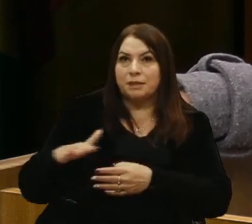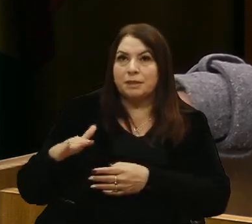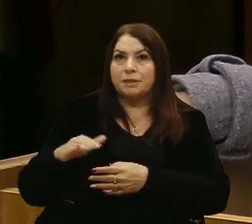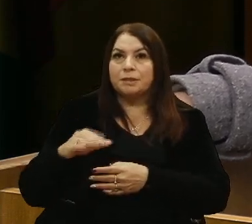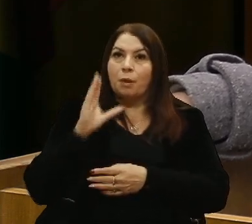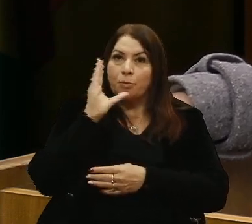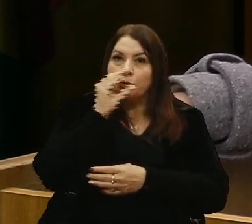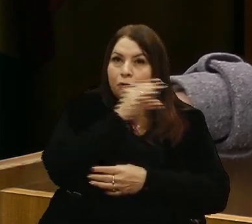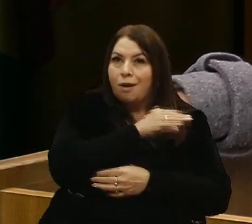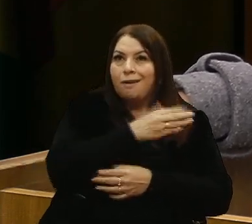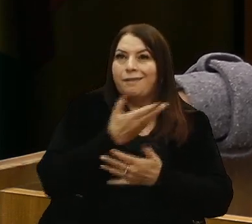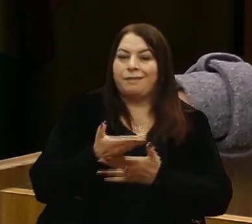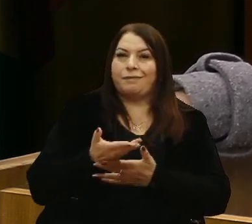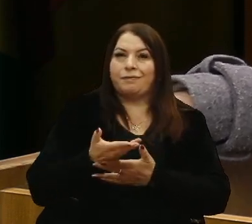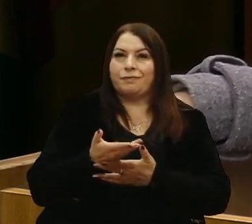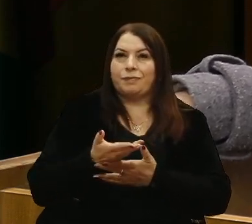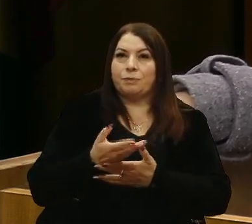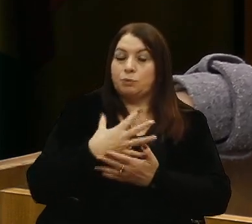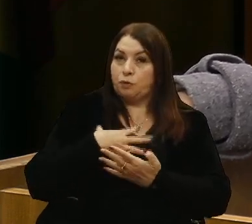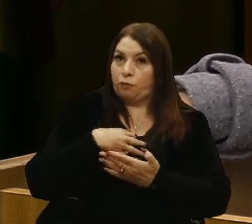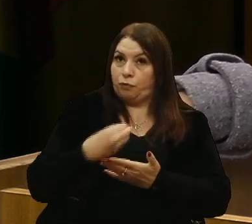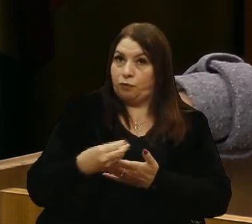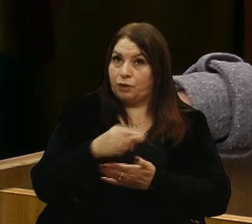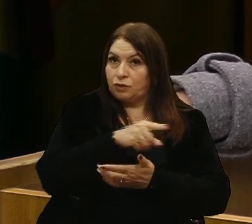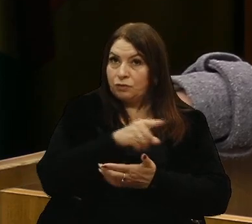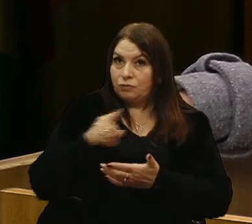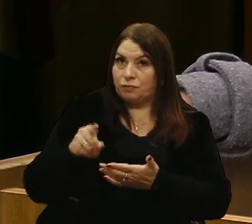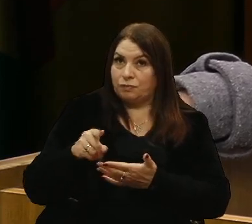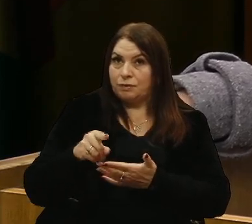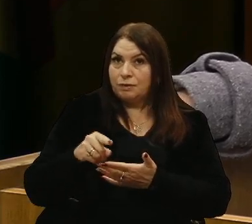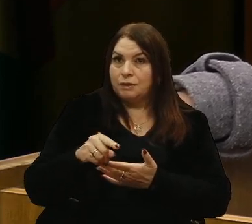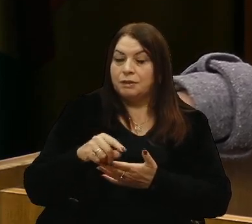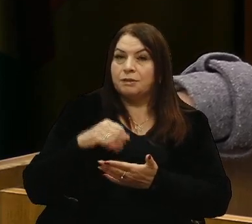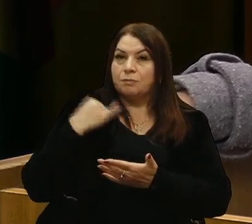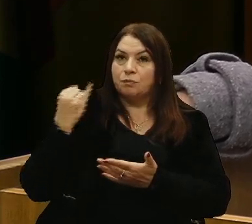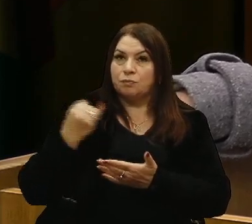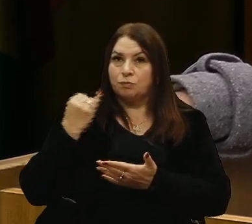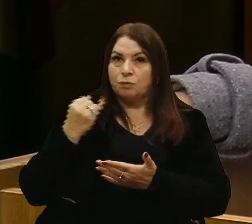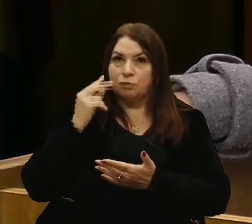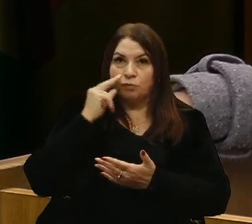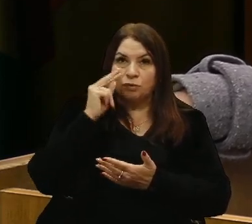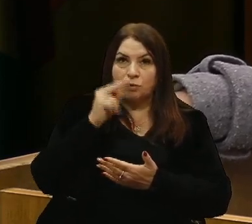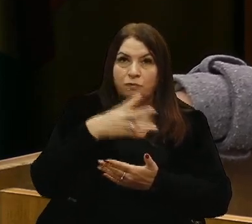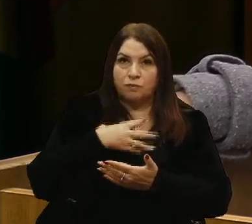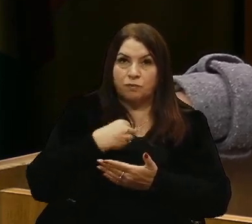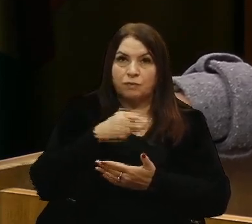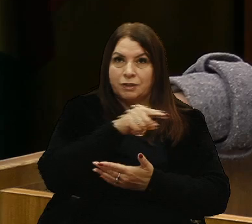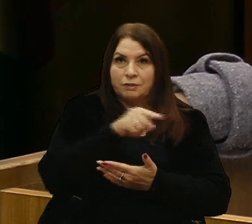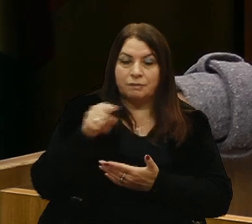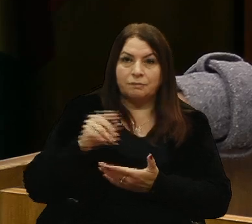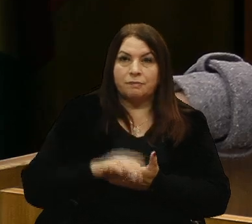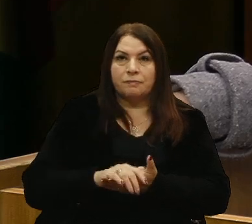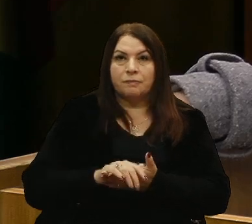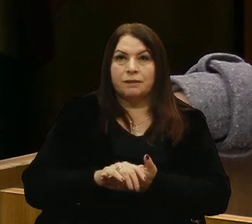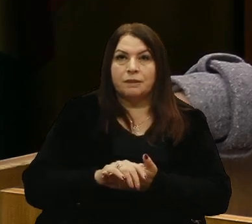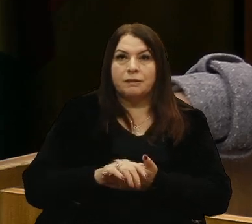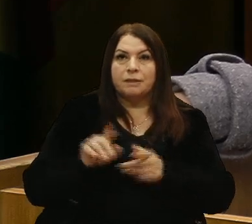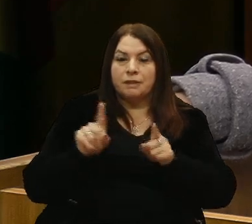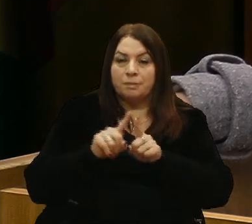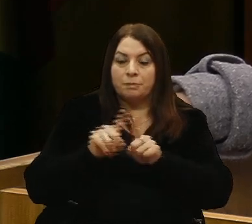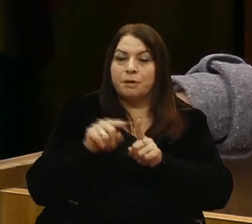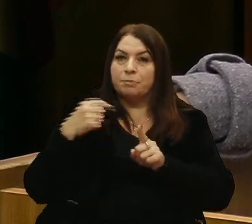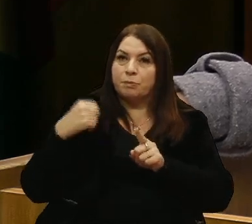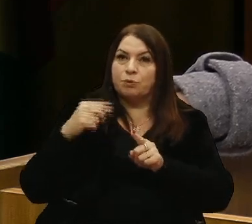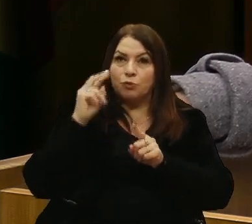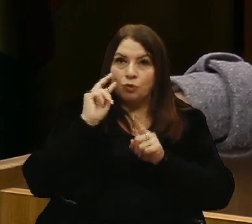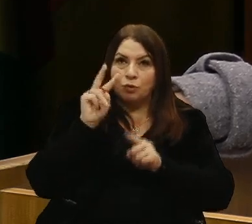os adolescentes, para os filhos de vocês, e é muito importante olhar para os filhos de vocês, mas a gente também